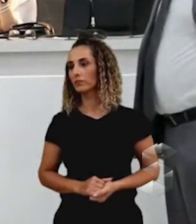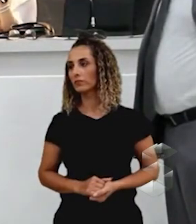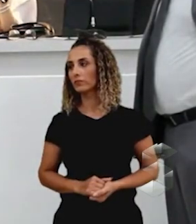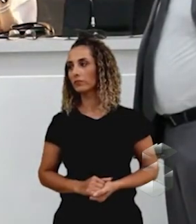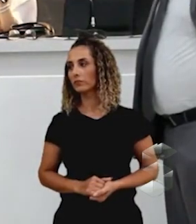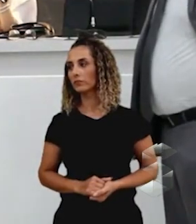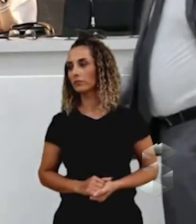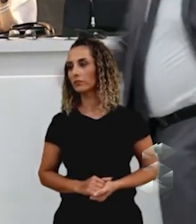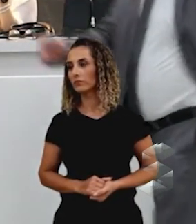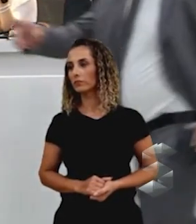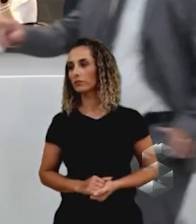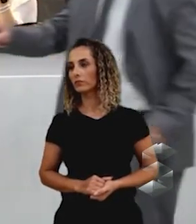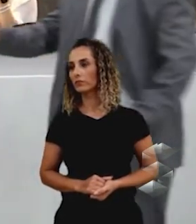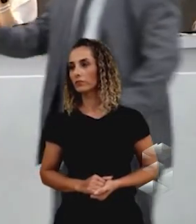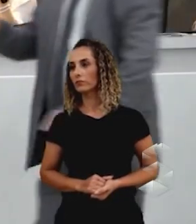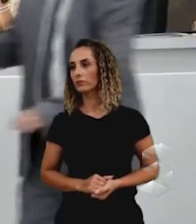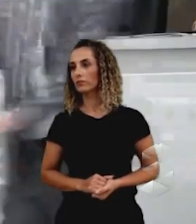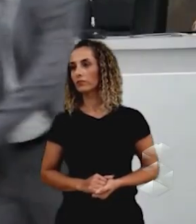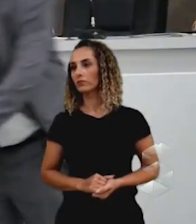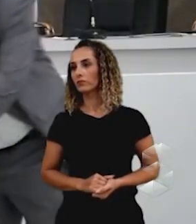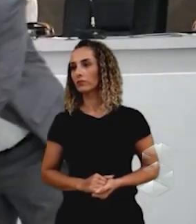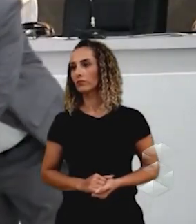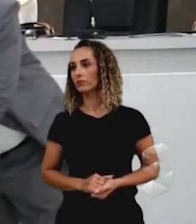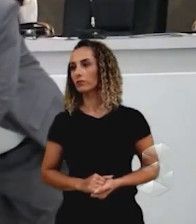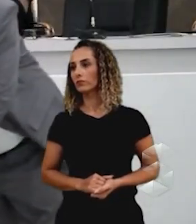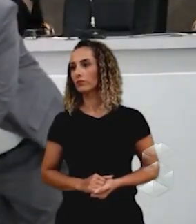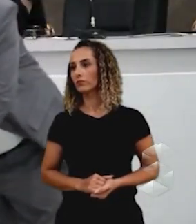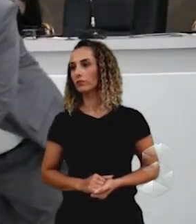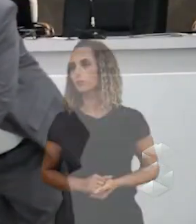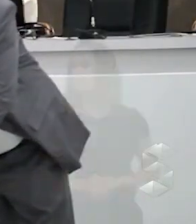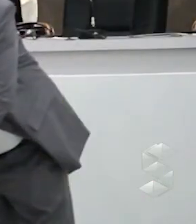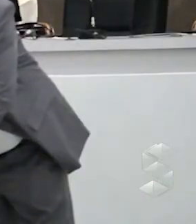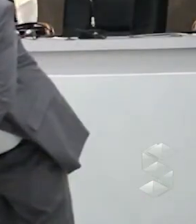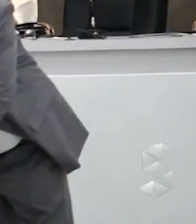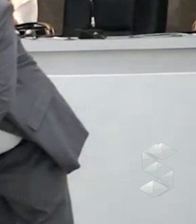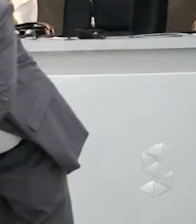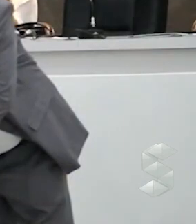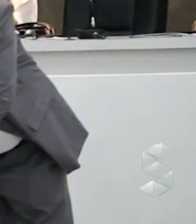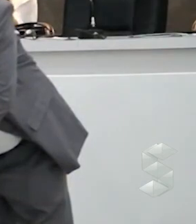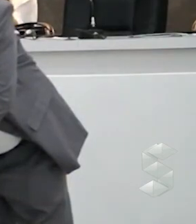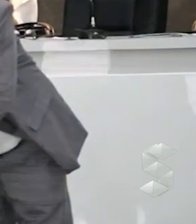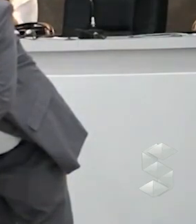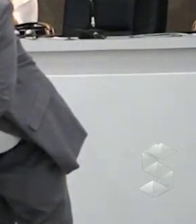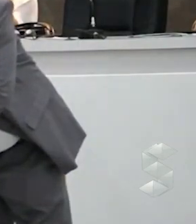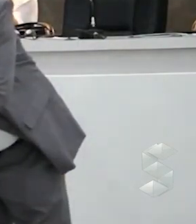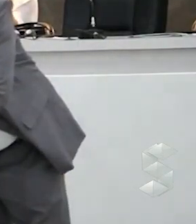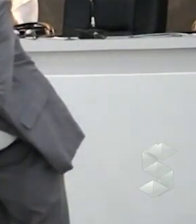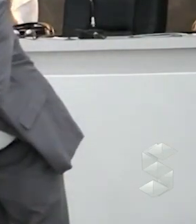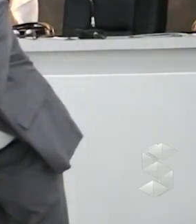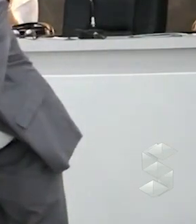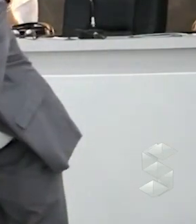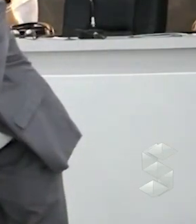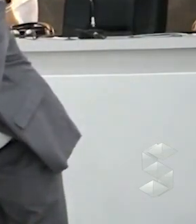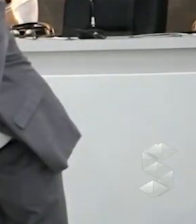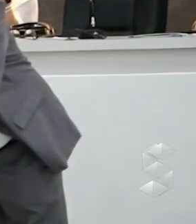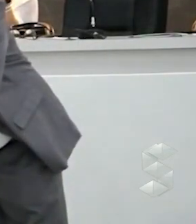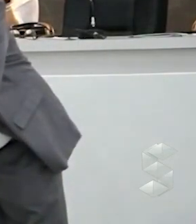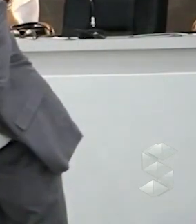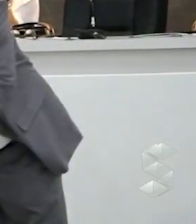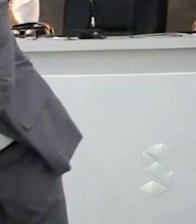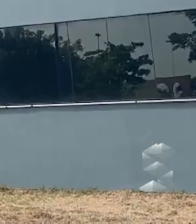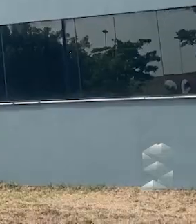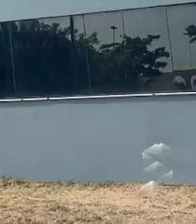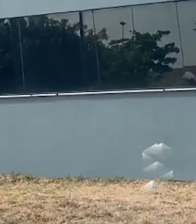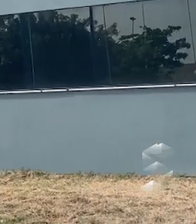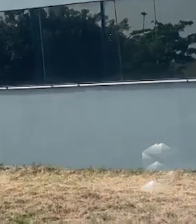Vilhena, Flori Cordeiro, delegado de Polícia Federal, assumiu o cargo na tarde de ontem, juntamente com o vice, Aparecido